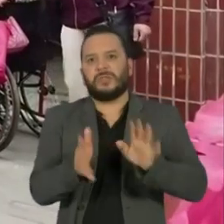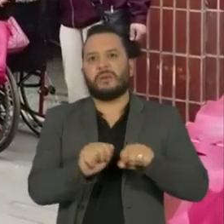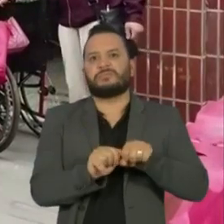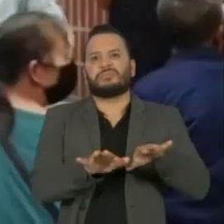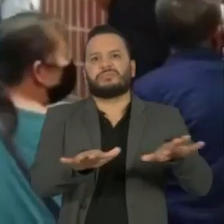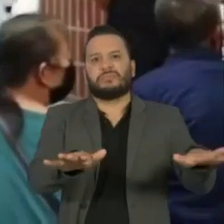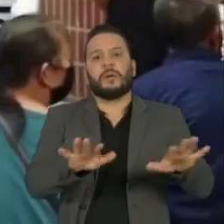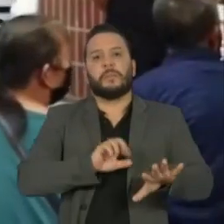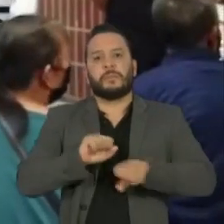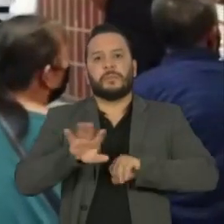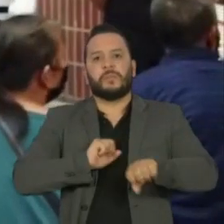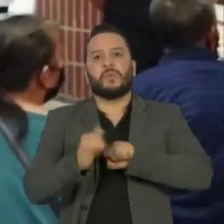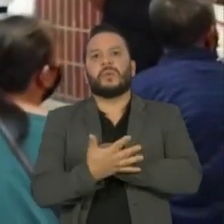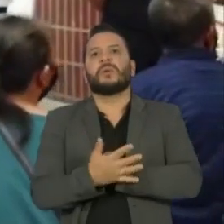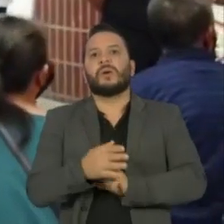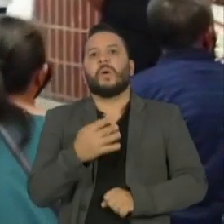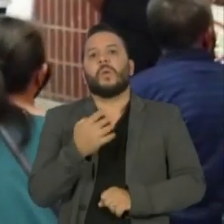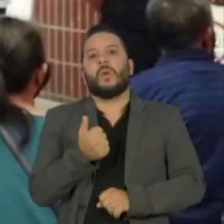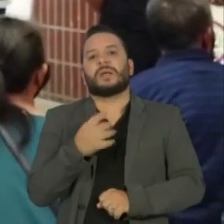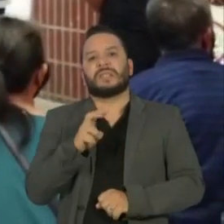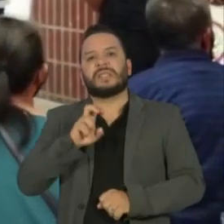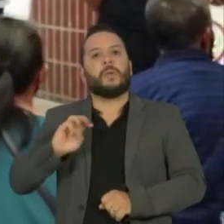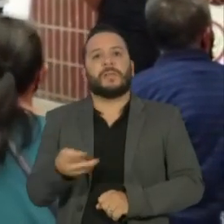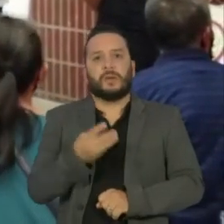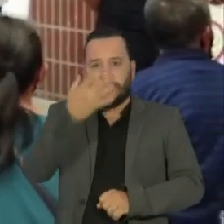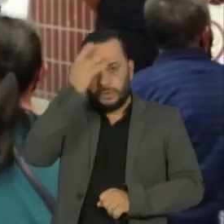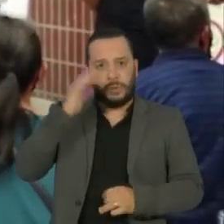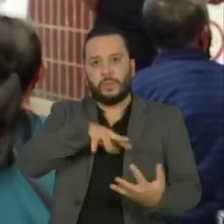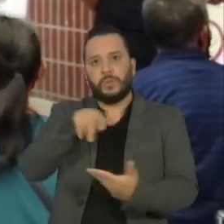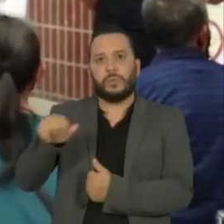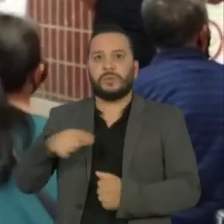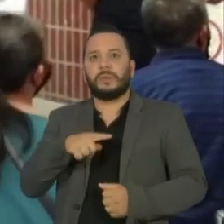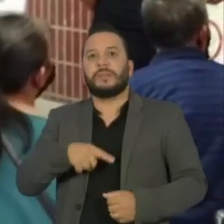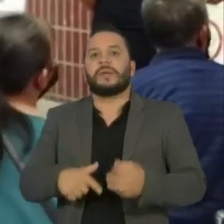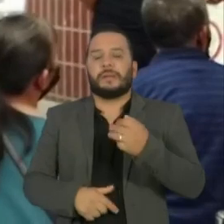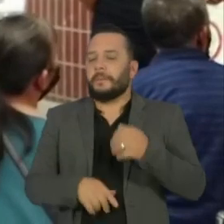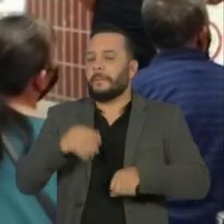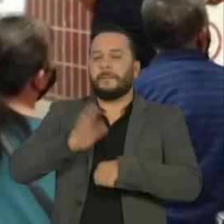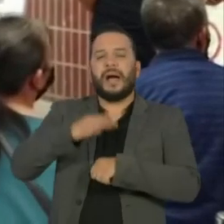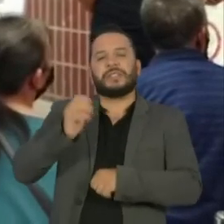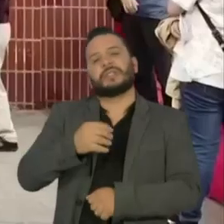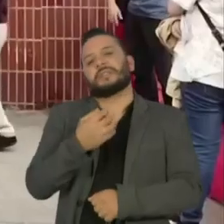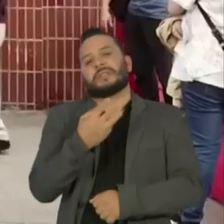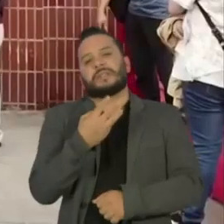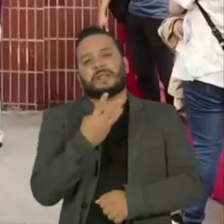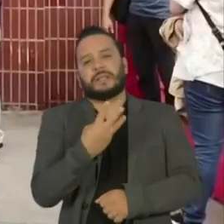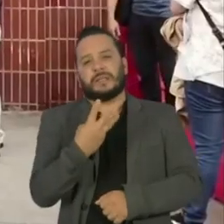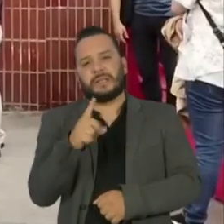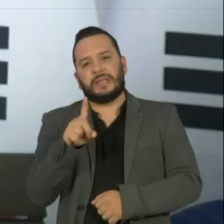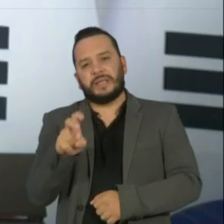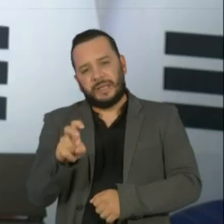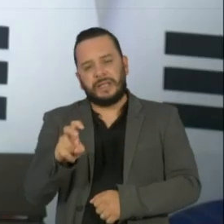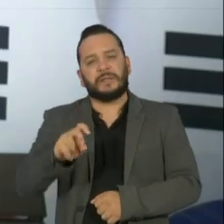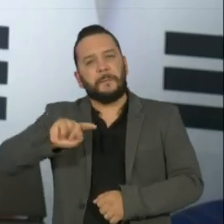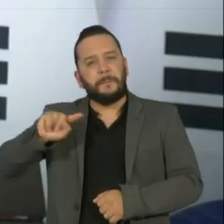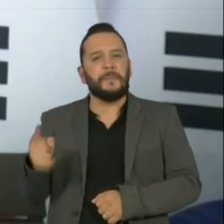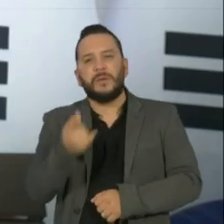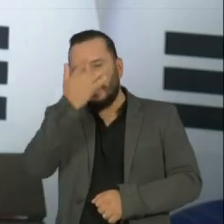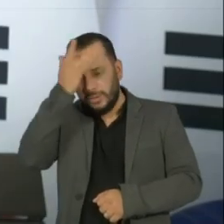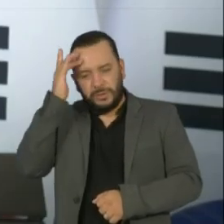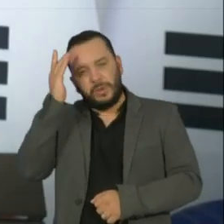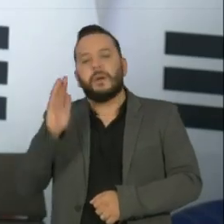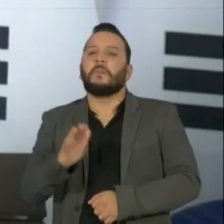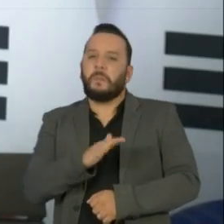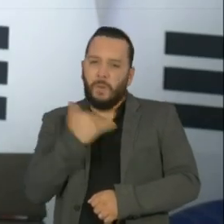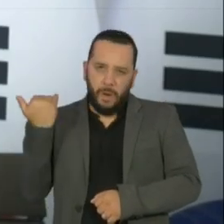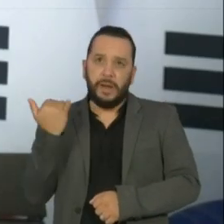quase 5 milhões de pessoas em todo o mundo, com mais de 315 mil vítimas fatais. O presidente da Coreia